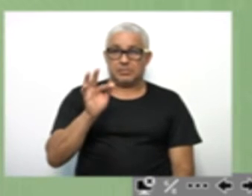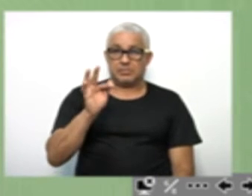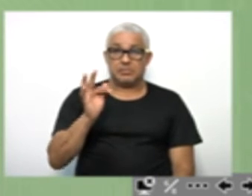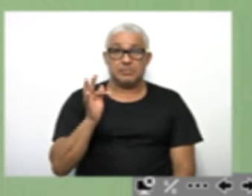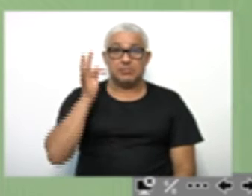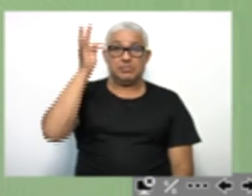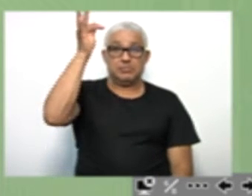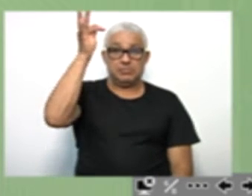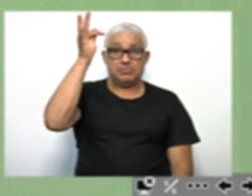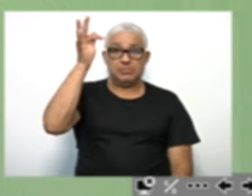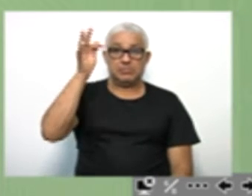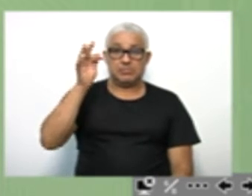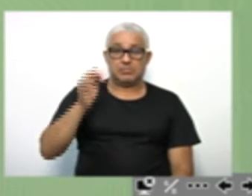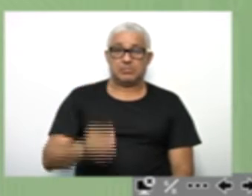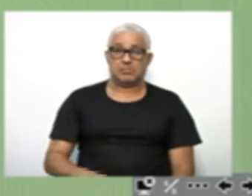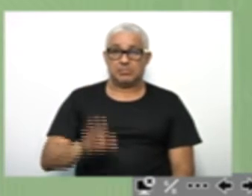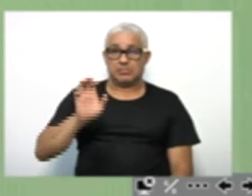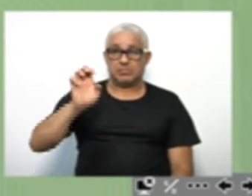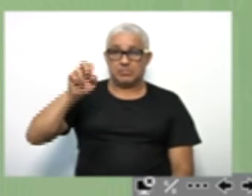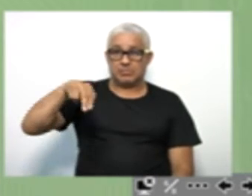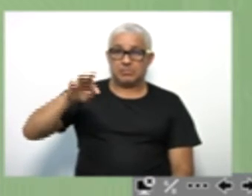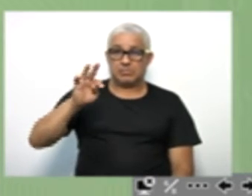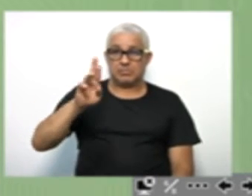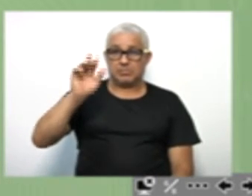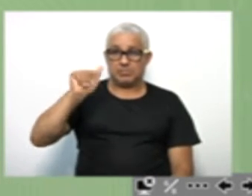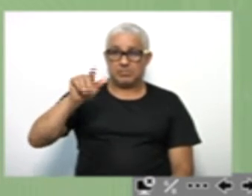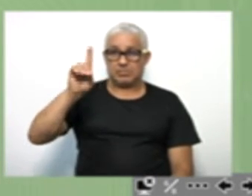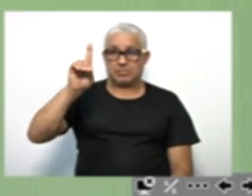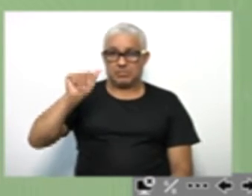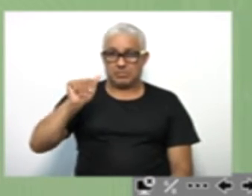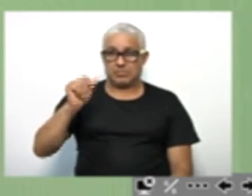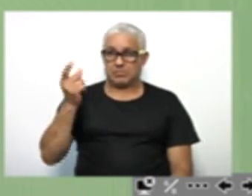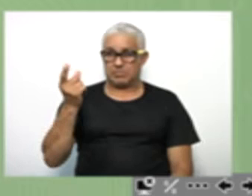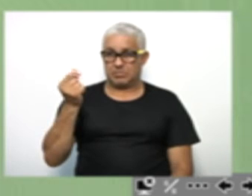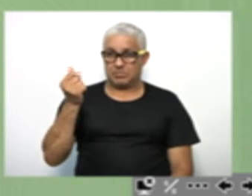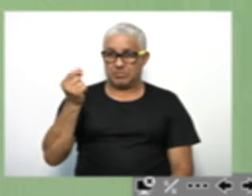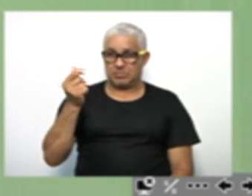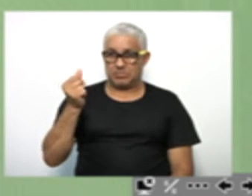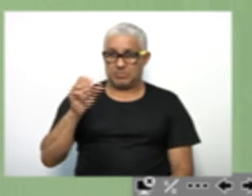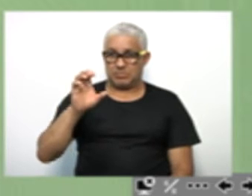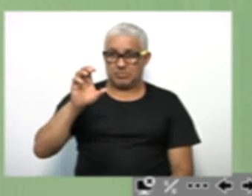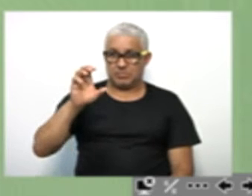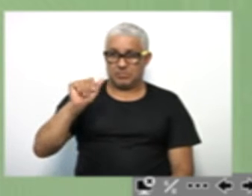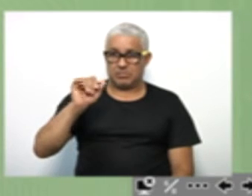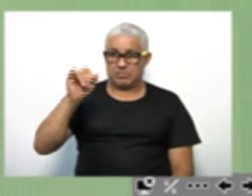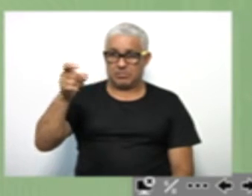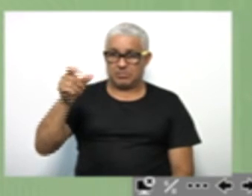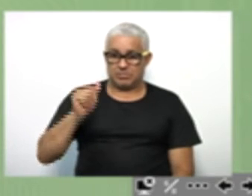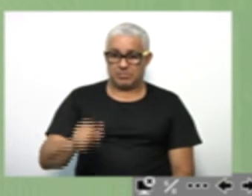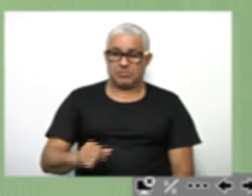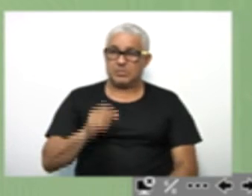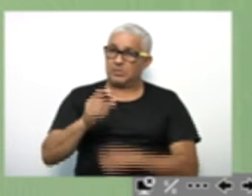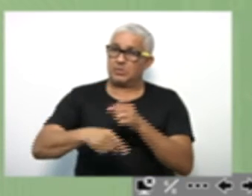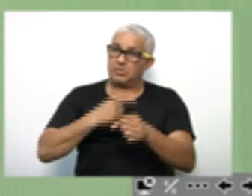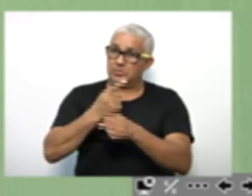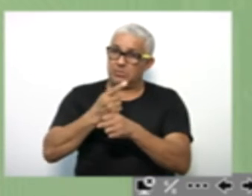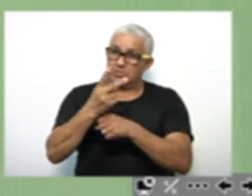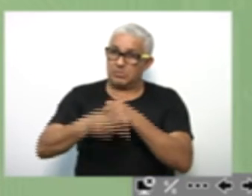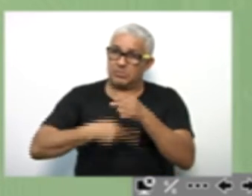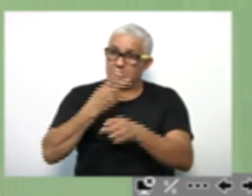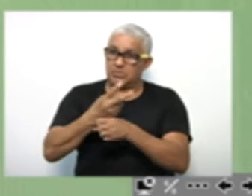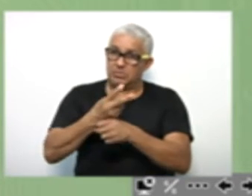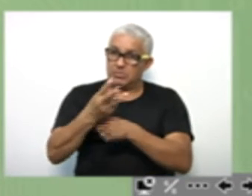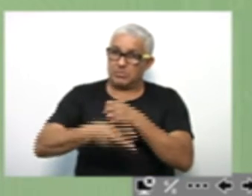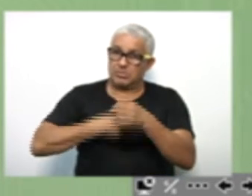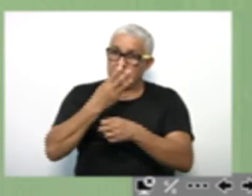seja, esse projeto vai me possibilitar diversas entradas de caixa no ano 1, no ano 2, no ano 3,